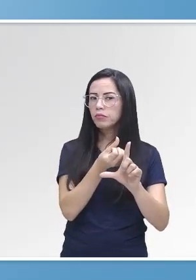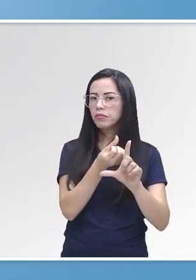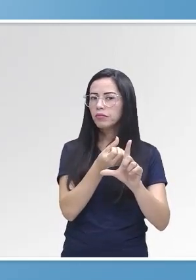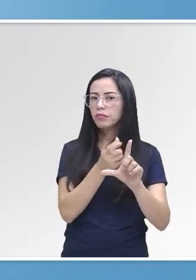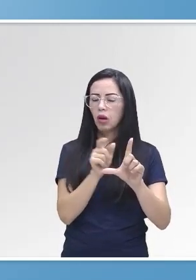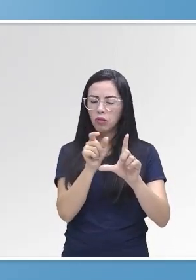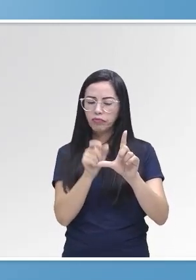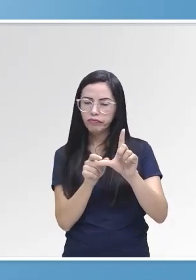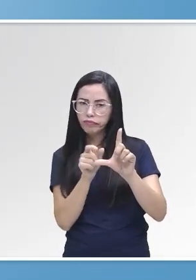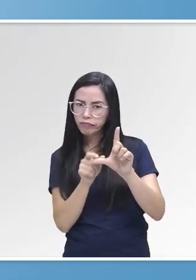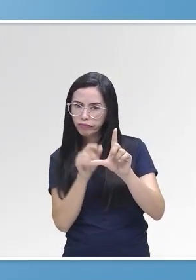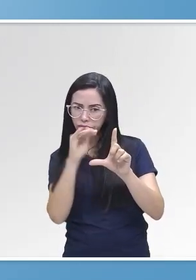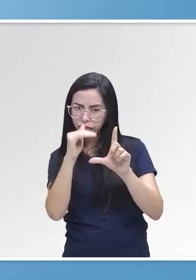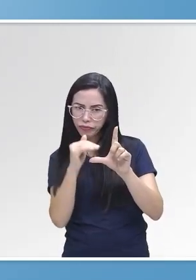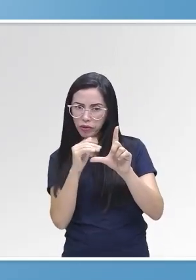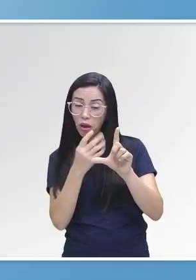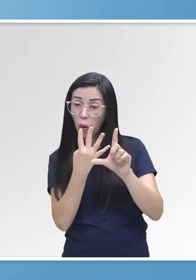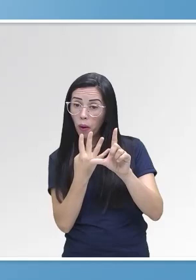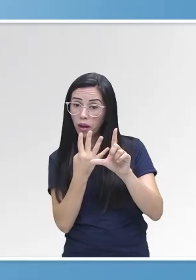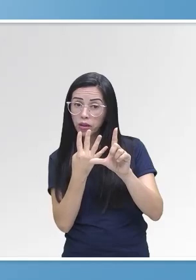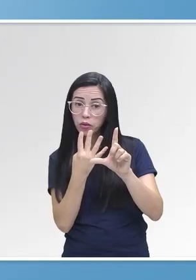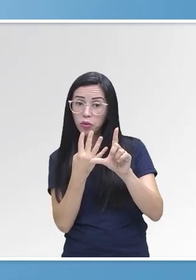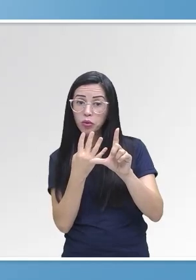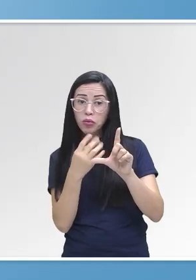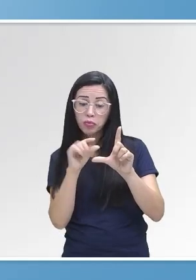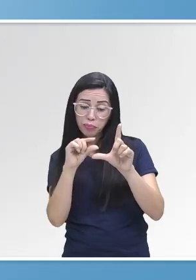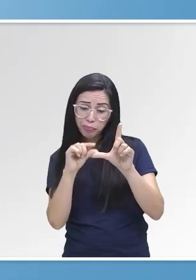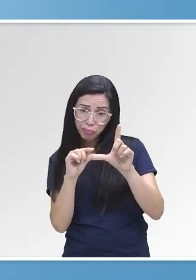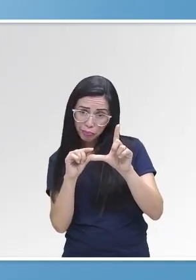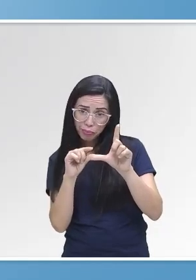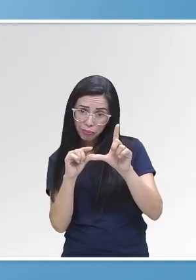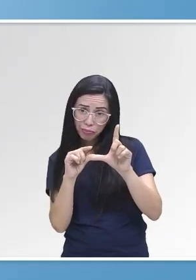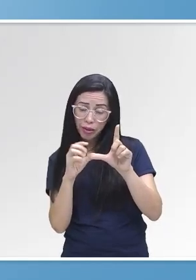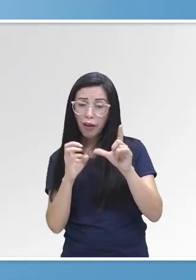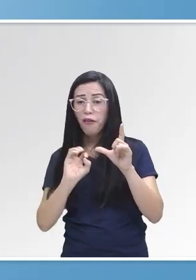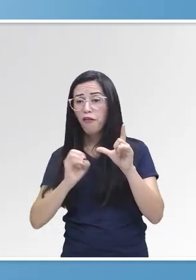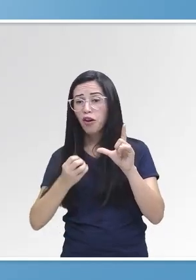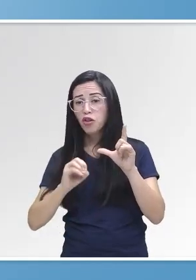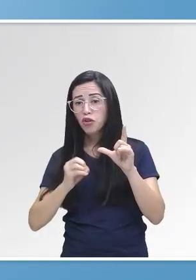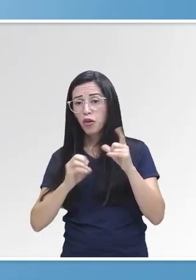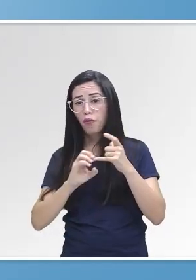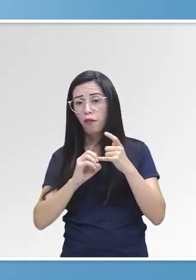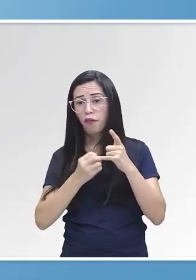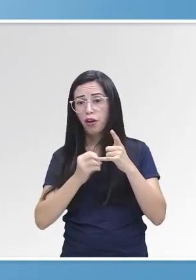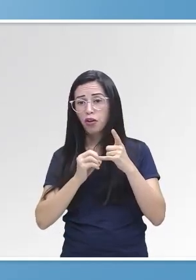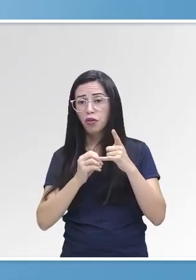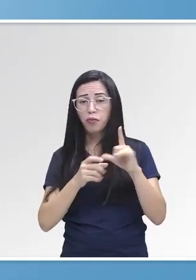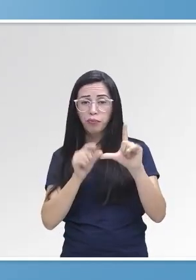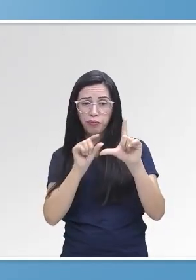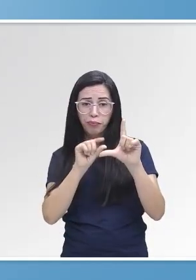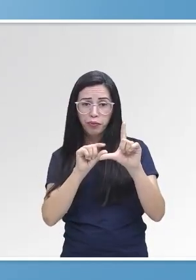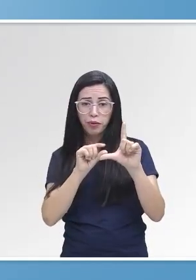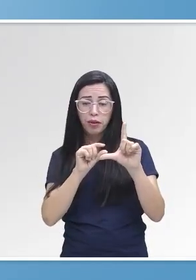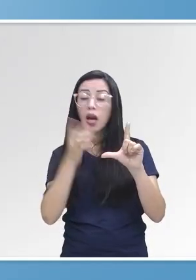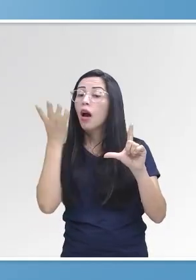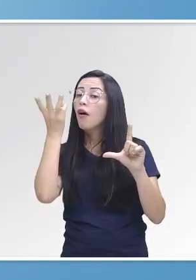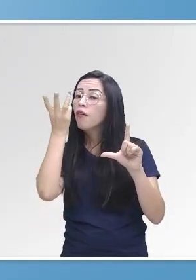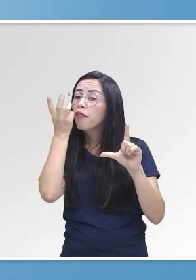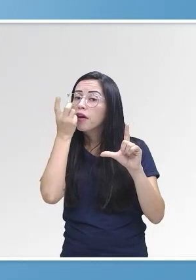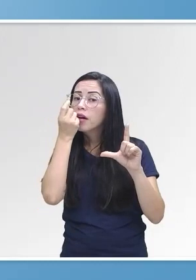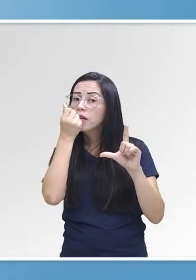tem quatro o feijão menorzinho tem dois a farinha